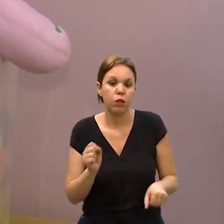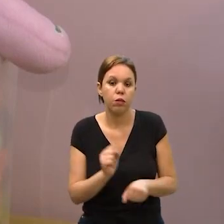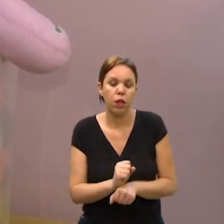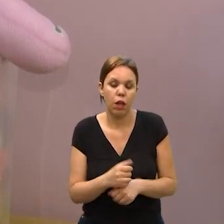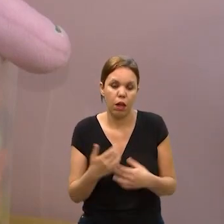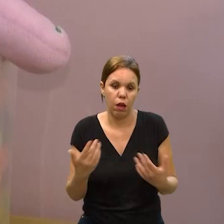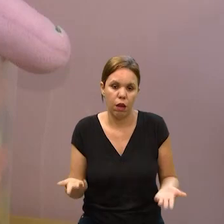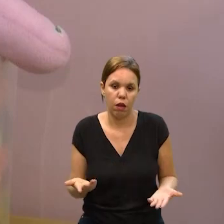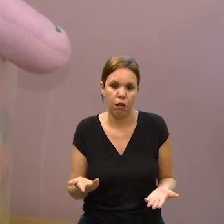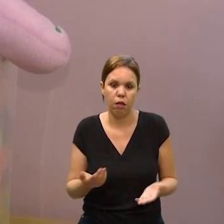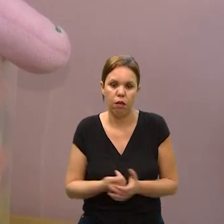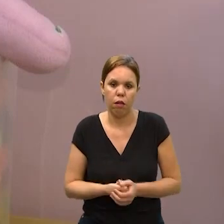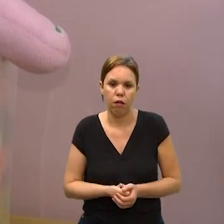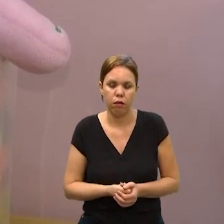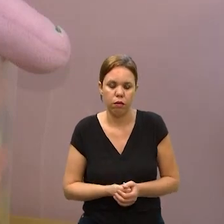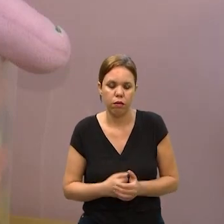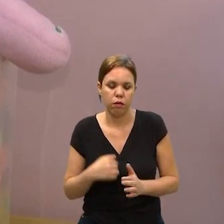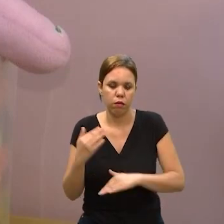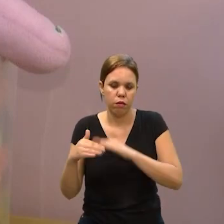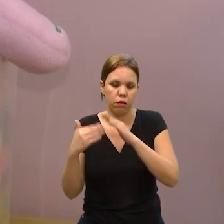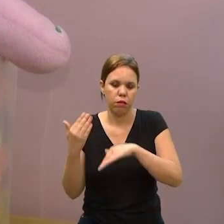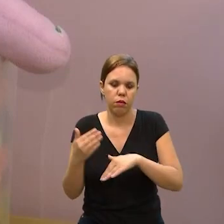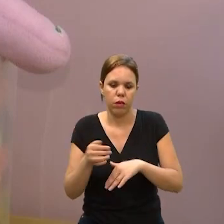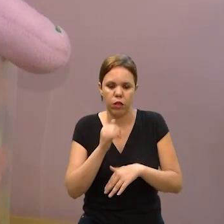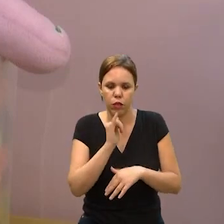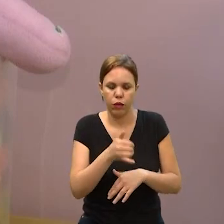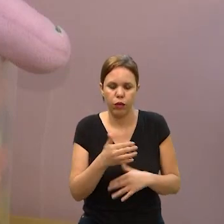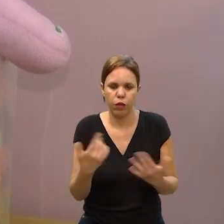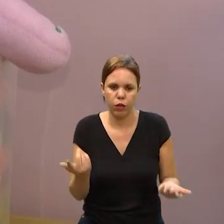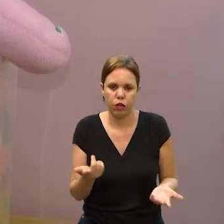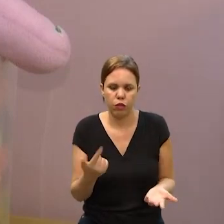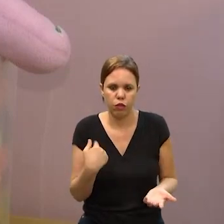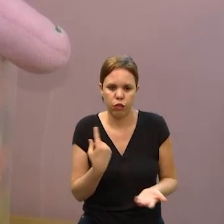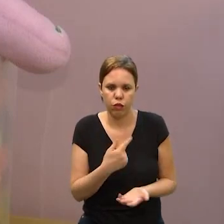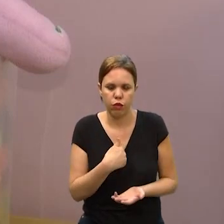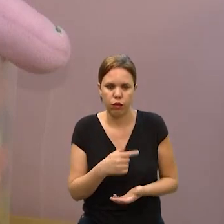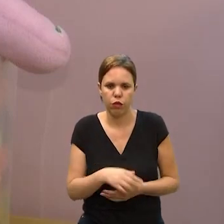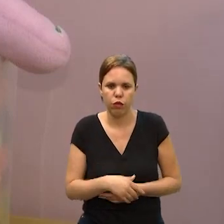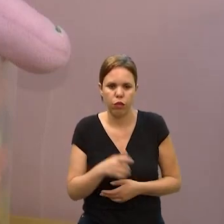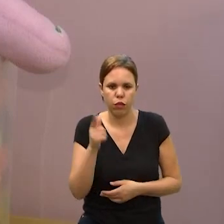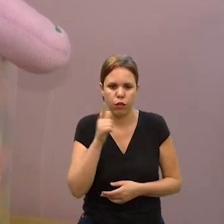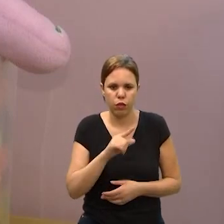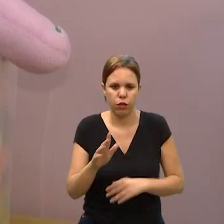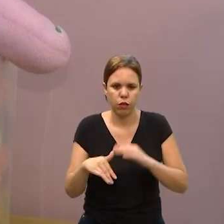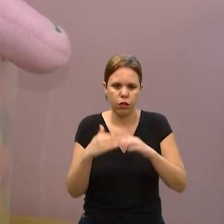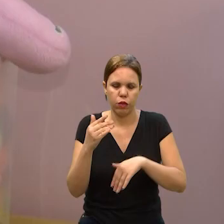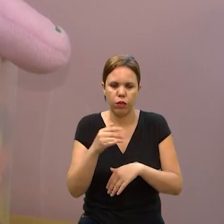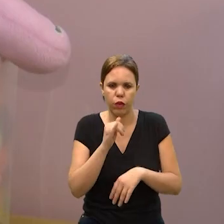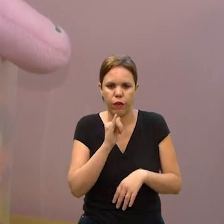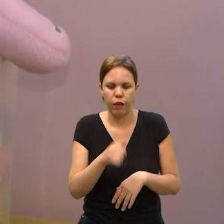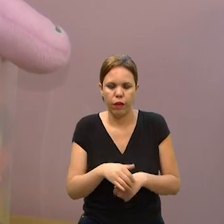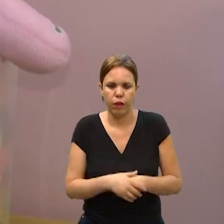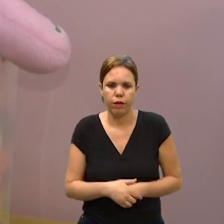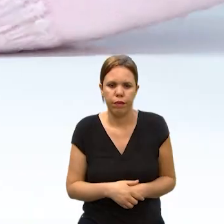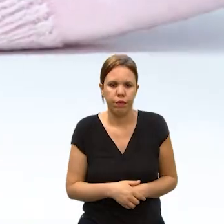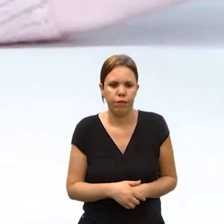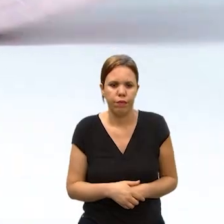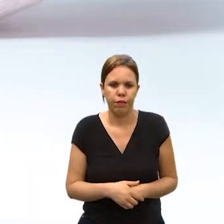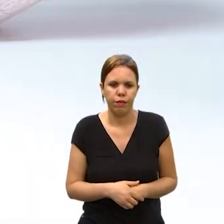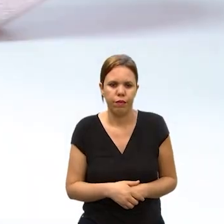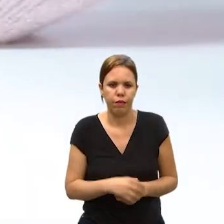sem a gente esperar, né, esse desenvolvimento de fala, e a gente acaba conseguindo desenvolver essa